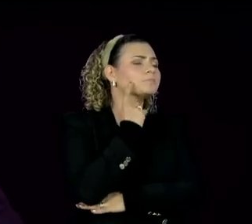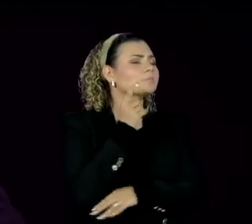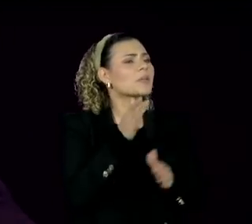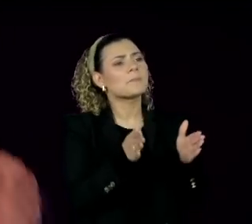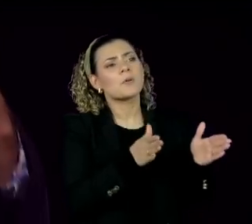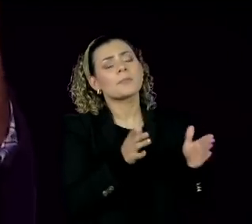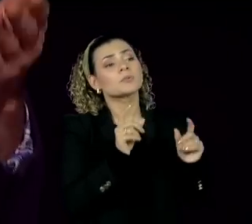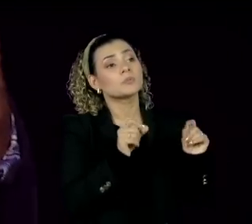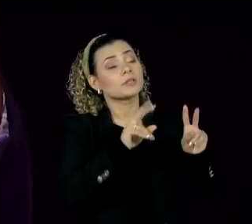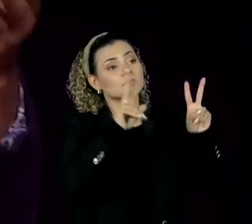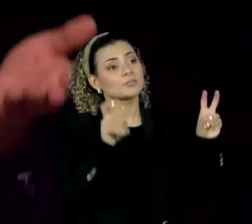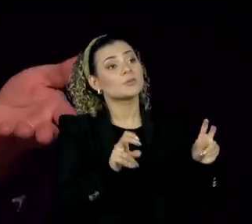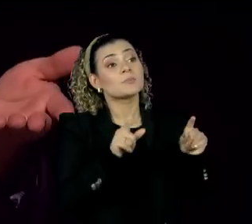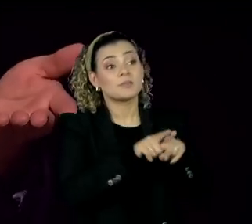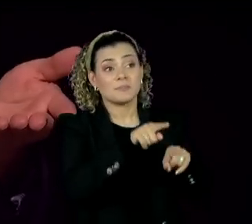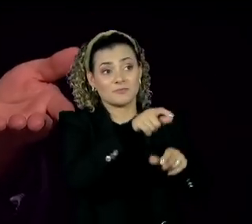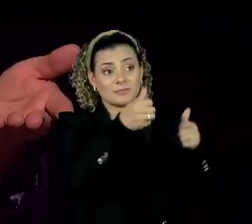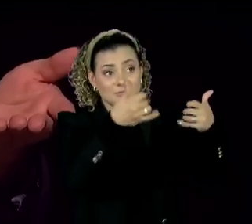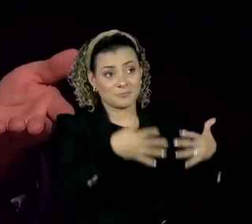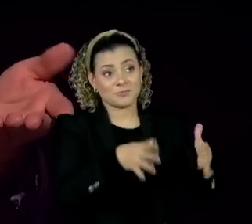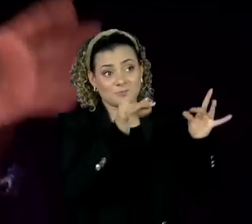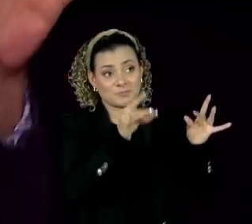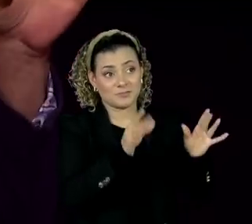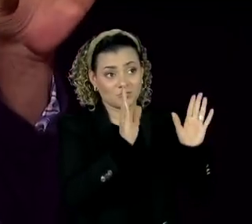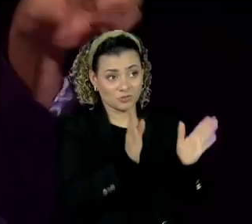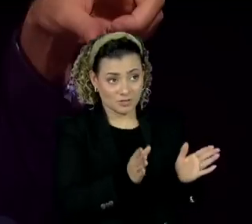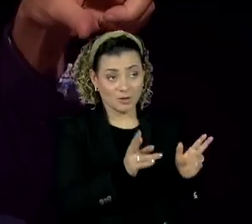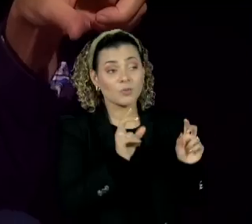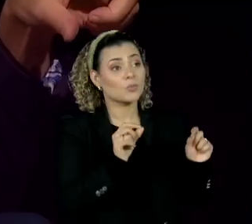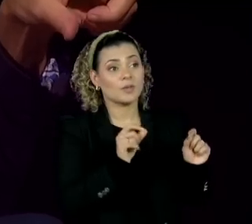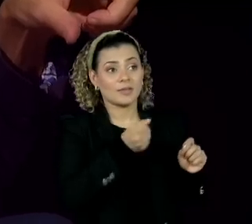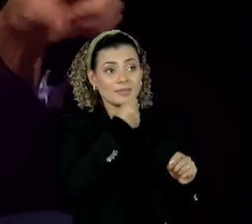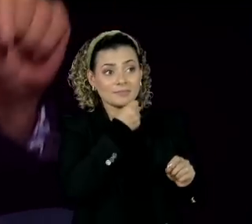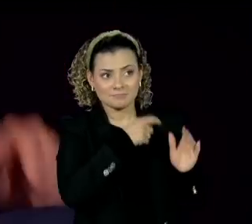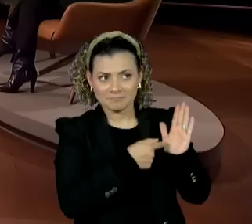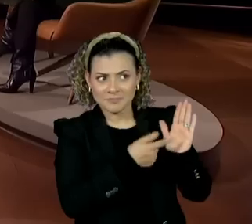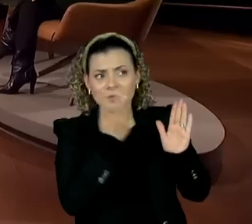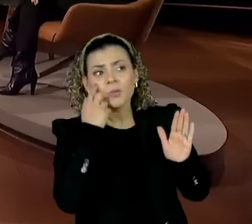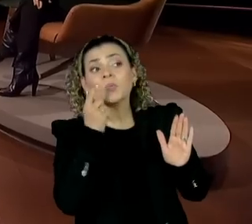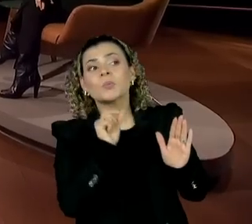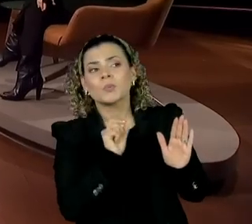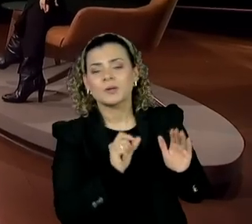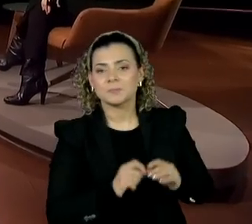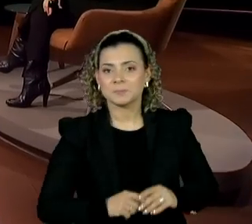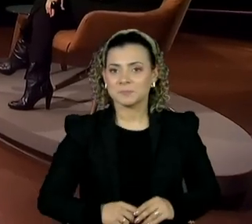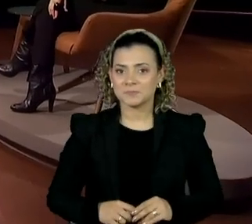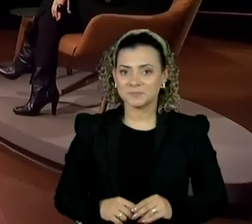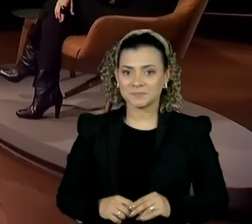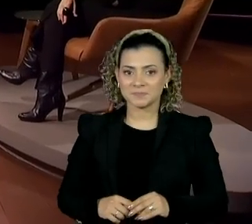pouco sobre uma das paixões que você já mencionou. Temos aí uma matéria.